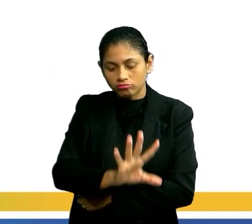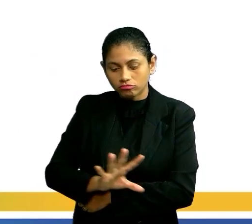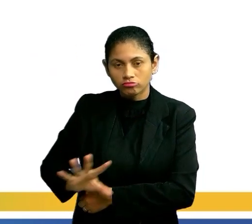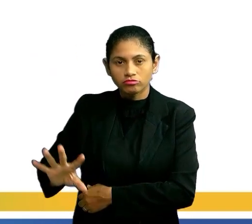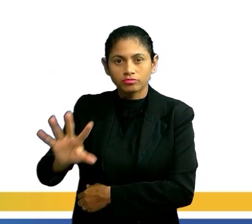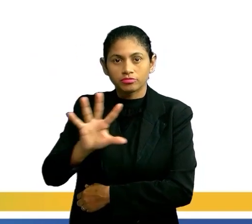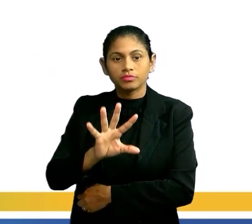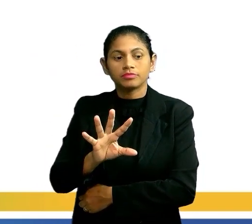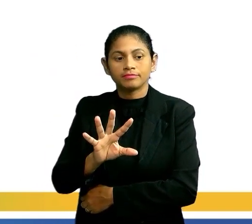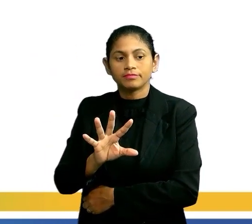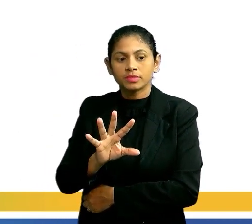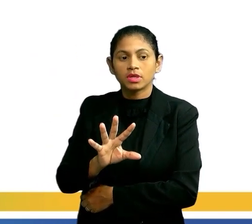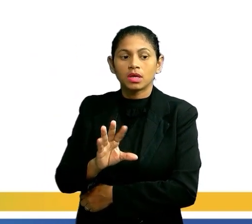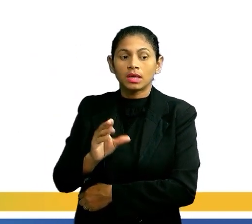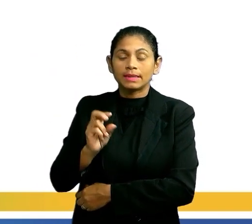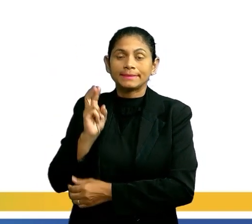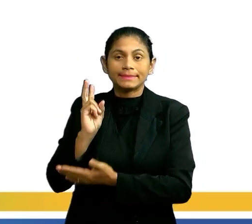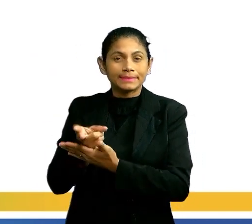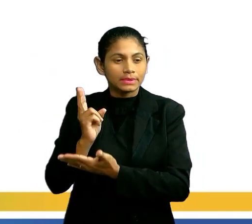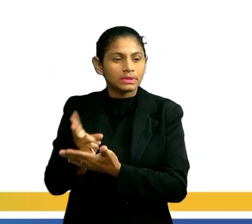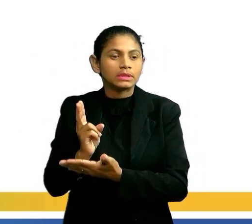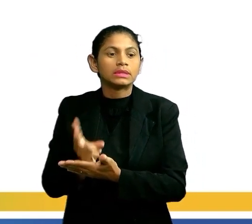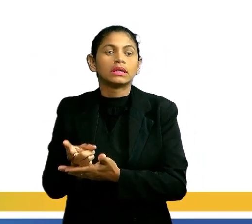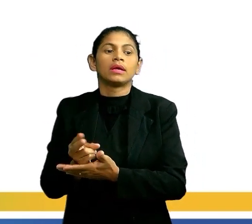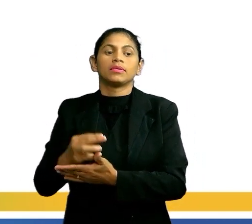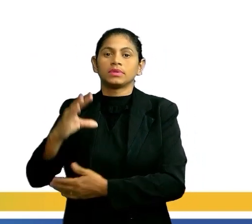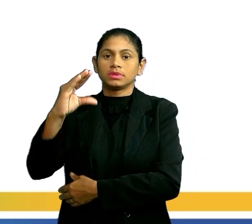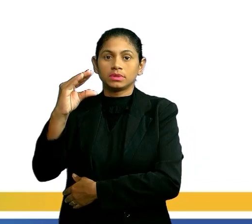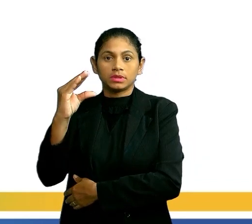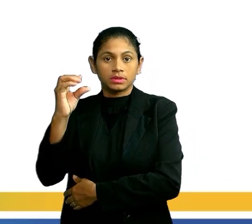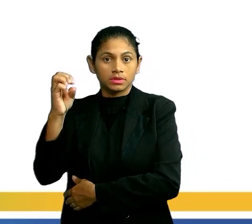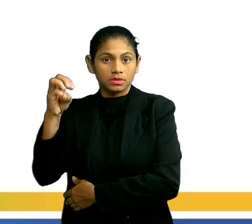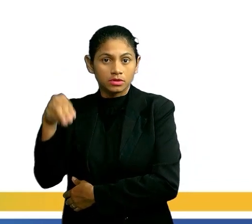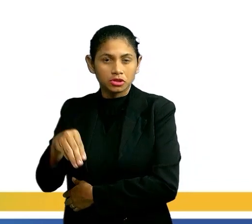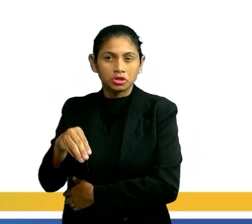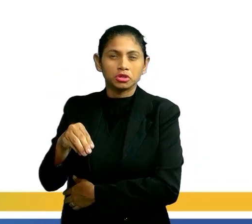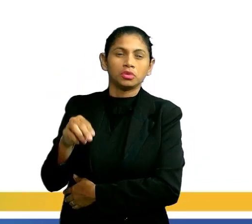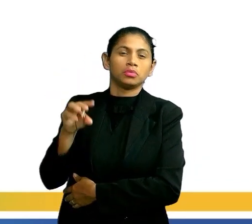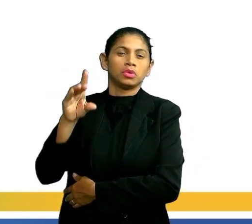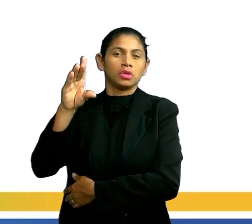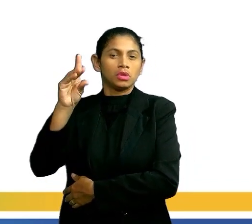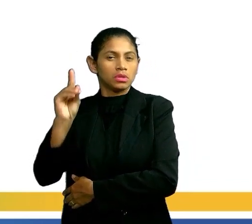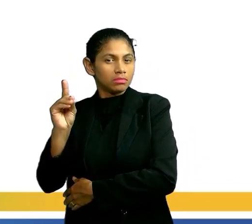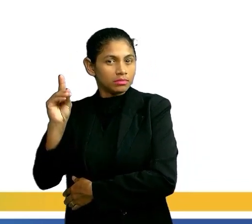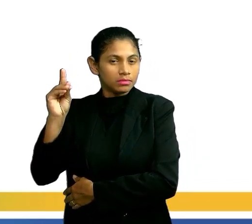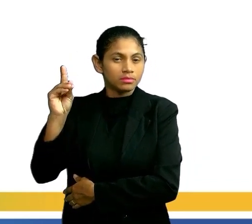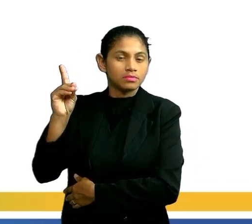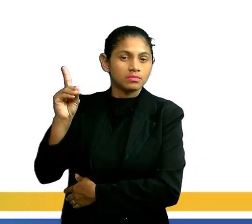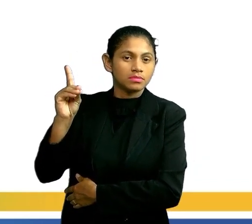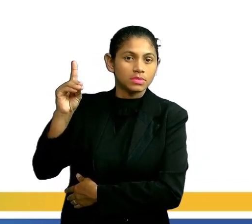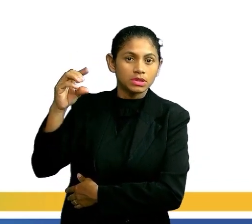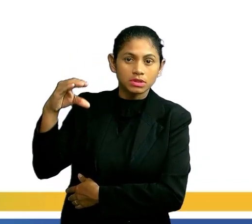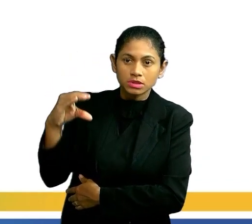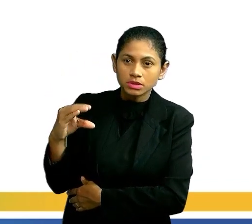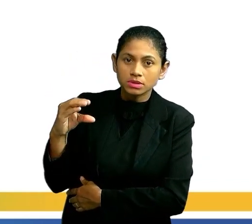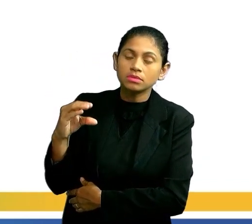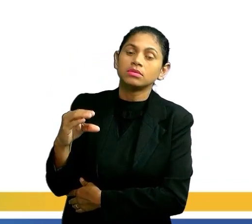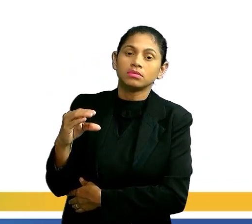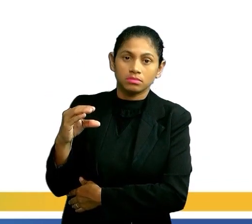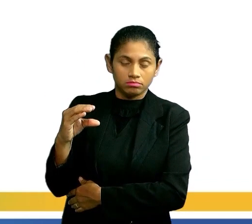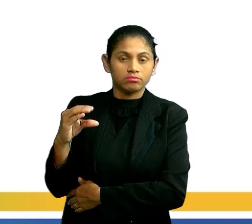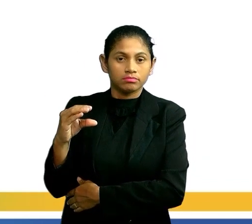decímetro quadrado, tá ok? Se eu souber a fórmula, é só substituir os dados da questão e você resolve,